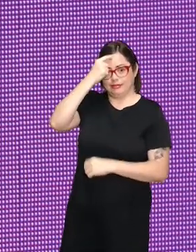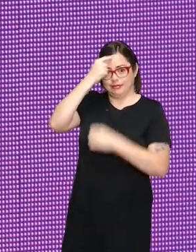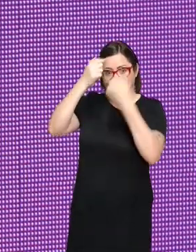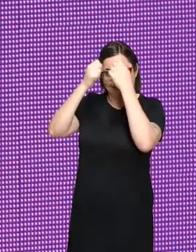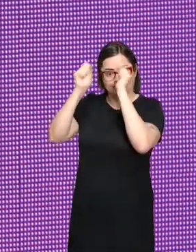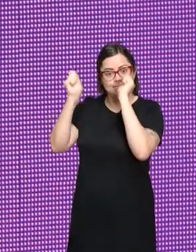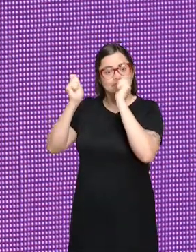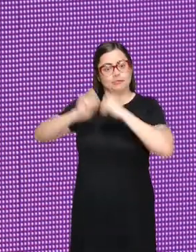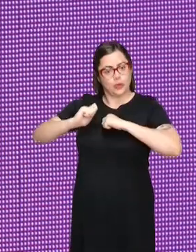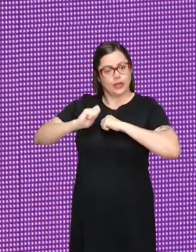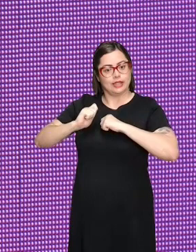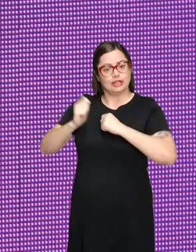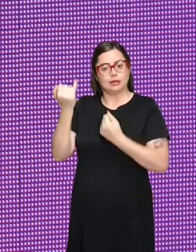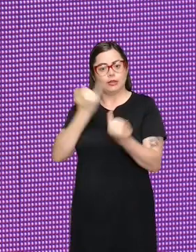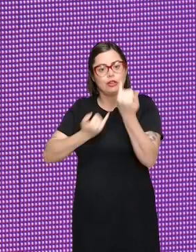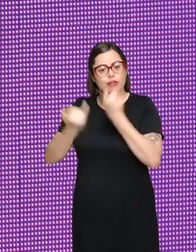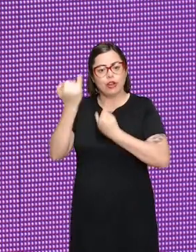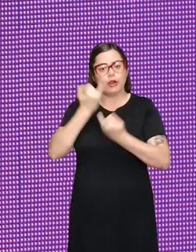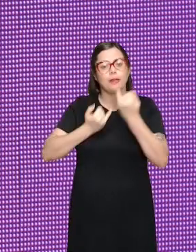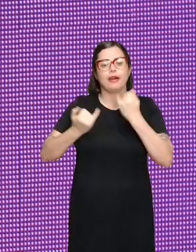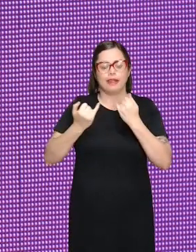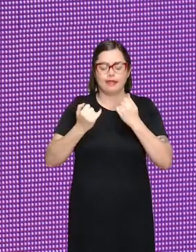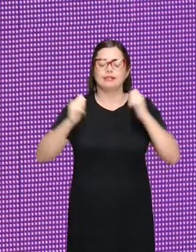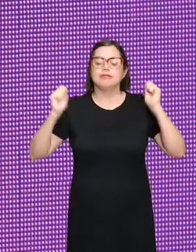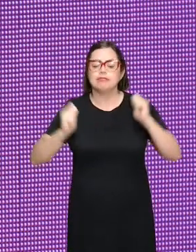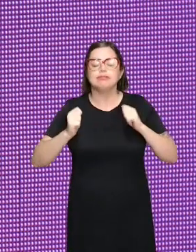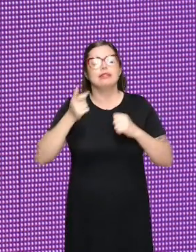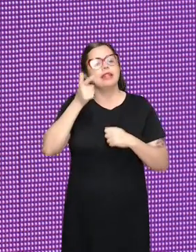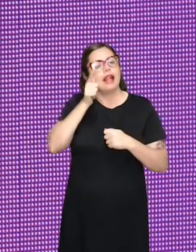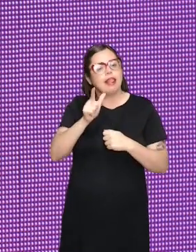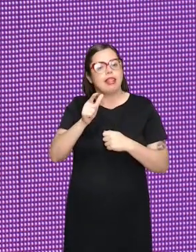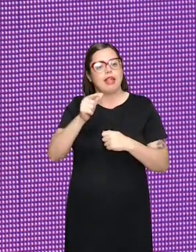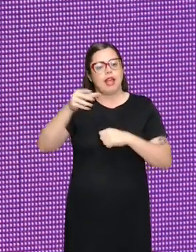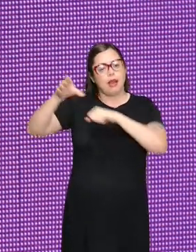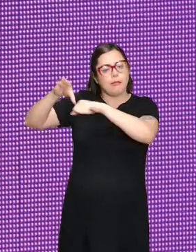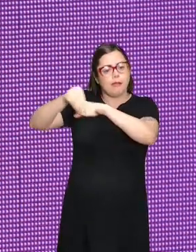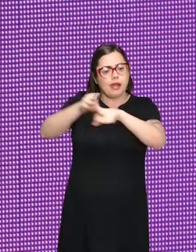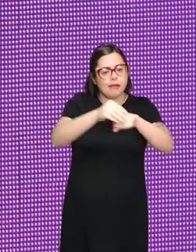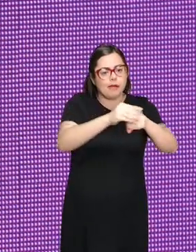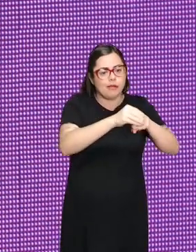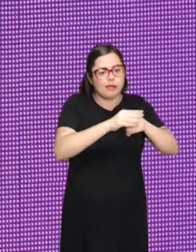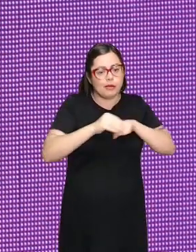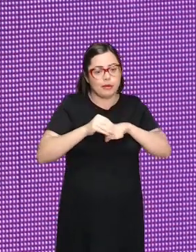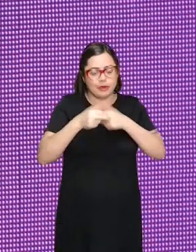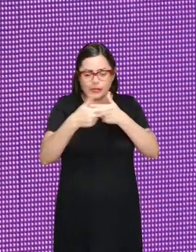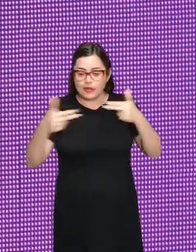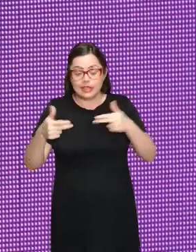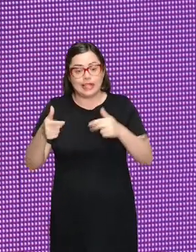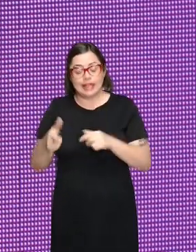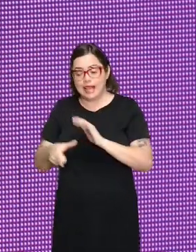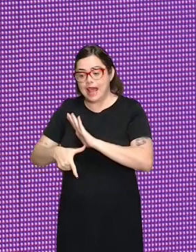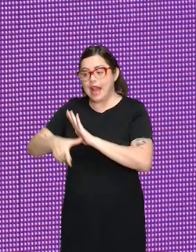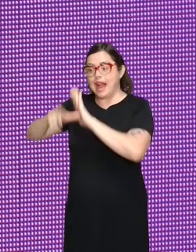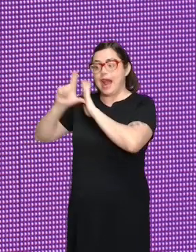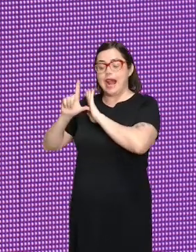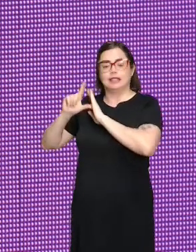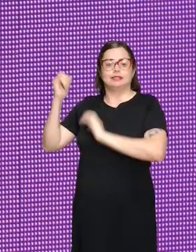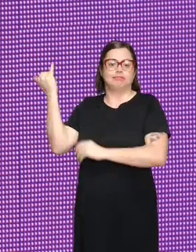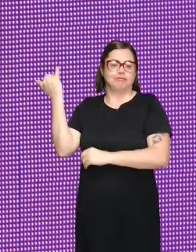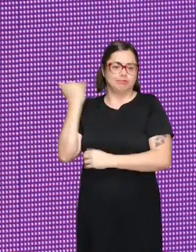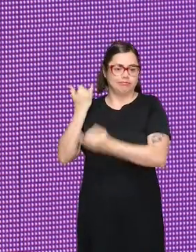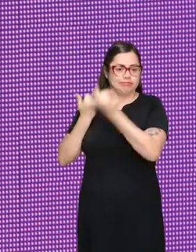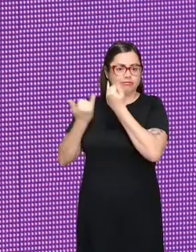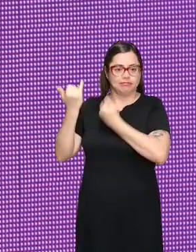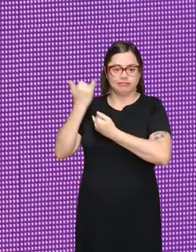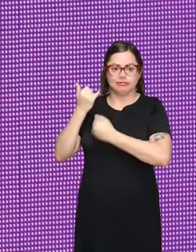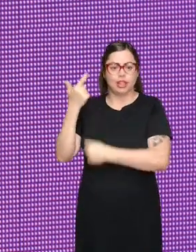possibilita a gente ter acesso à informação, a conhecimento, a um monte de coisa que a gente nunca teria antes, né, não tinha antes. Então a